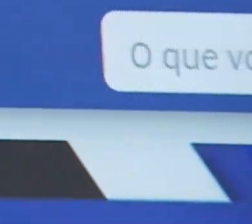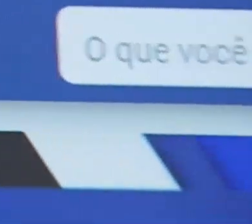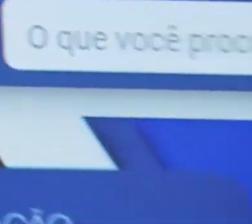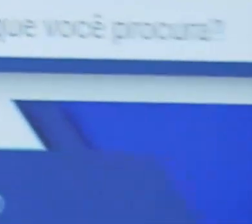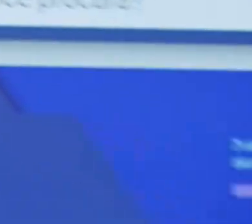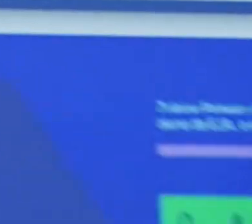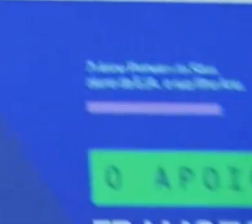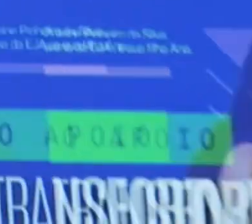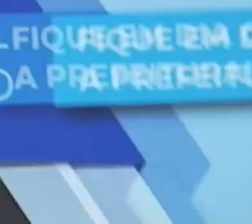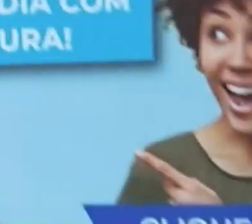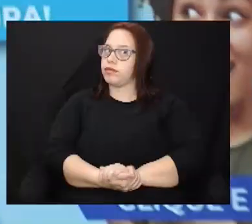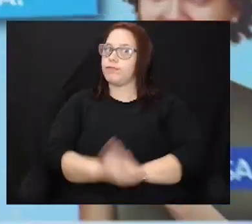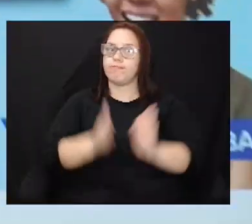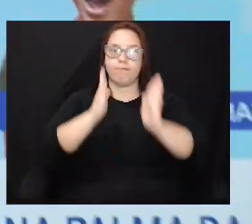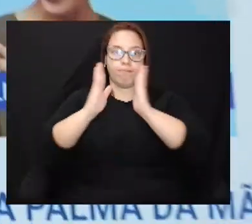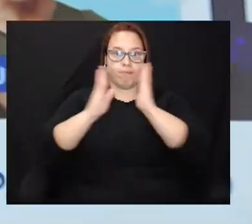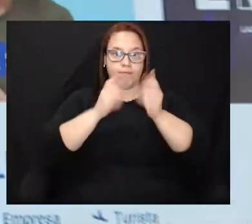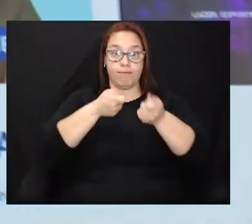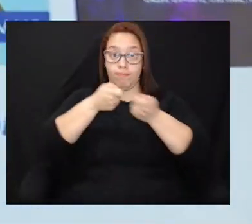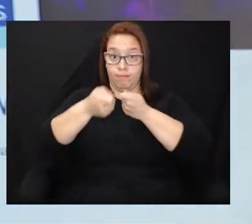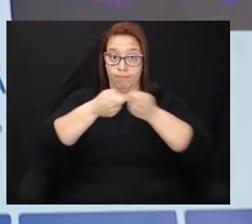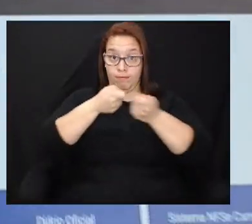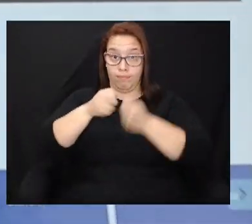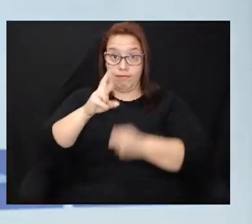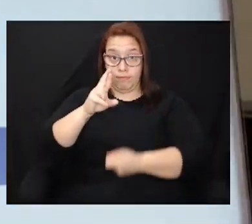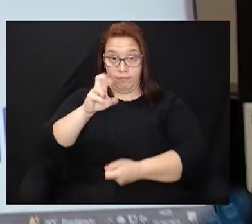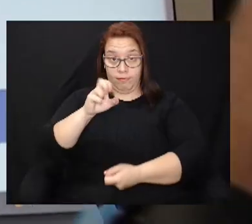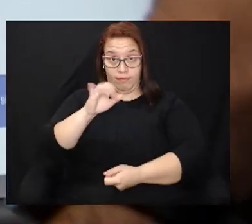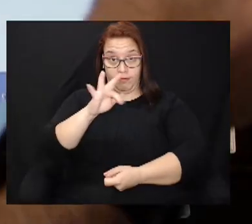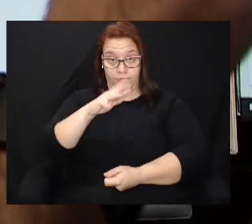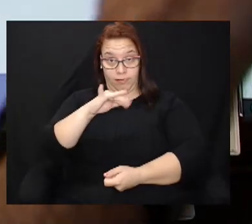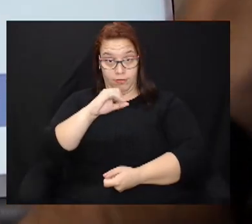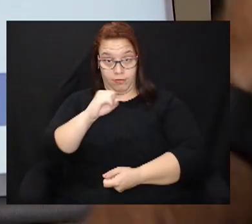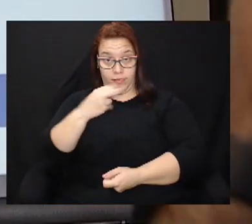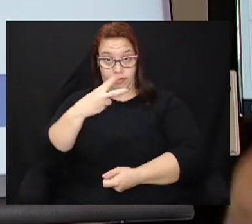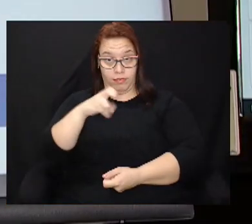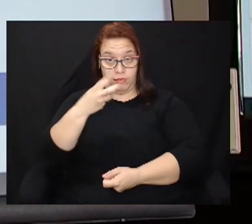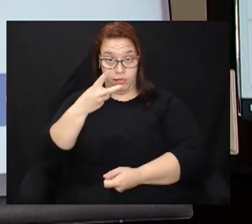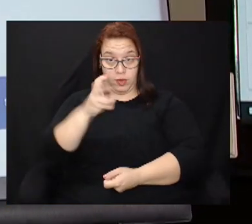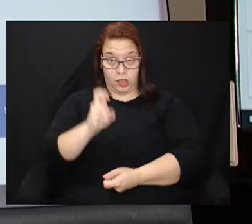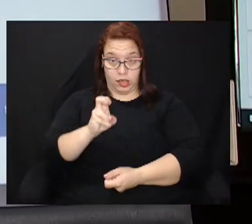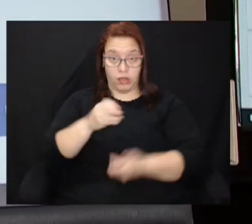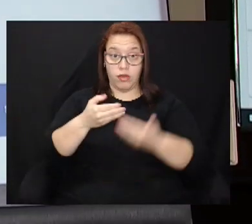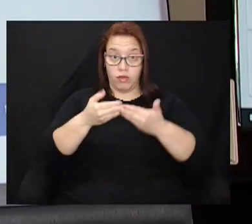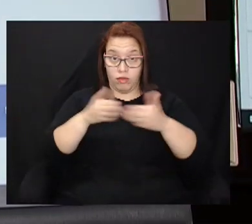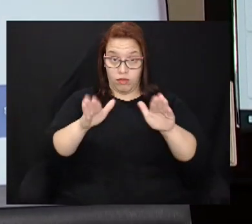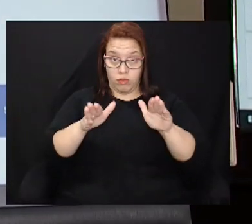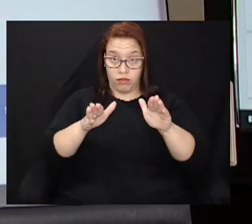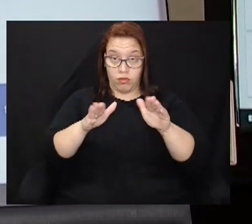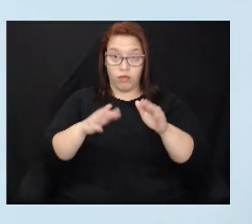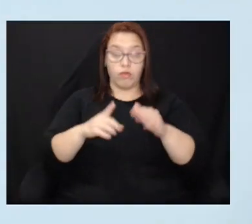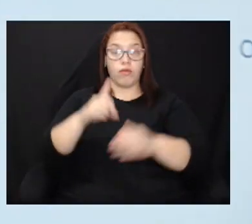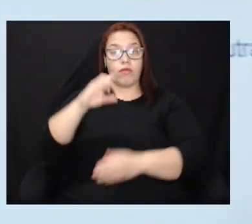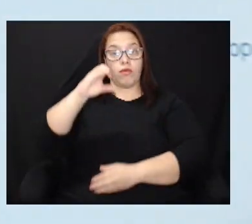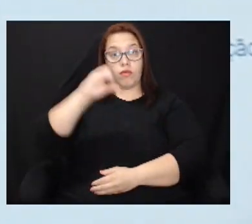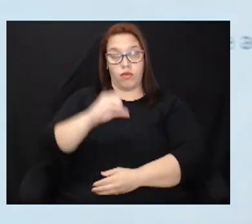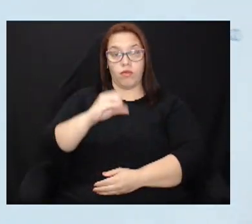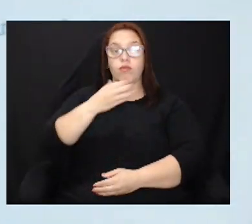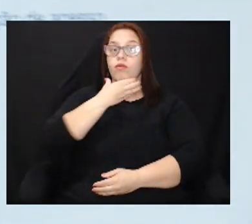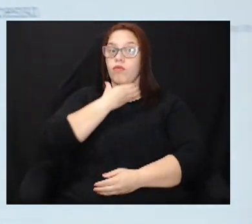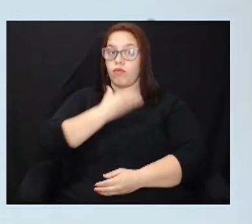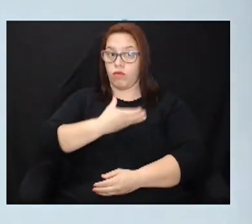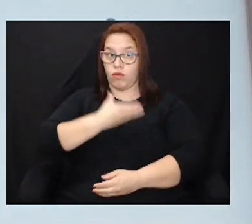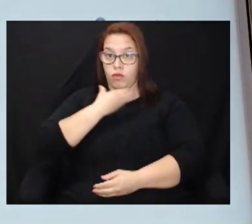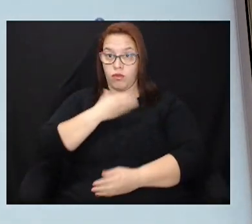O período de negociações do Refis Campinas 2025 está aberto e vai até o dia 9 de dezembro. O